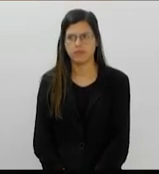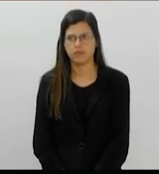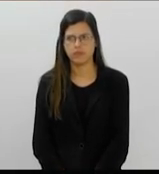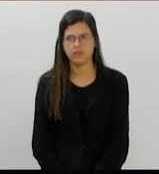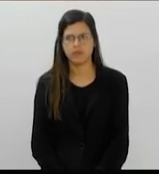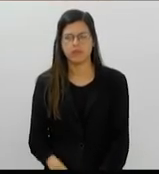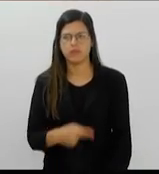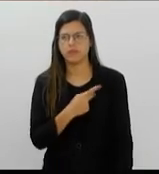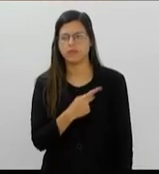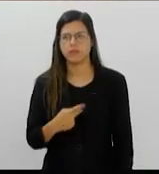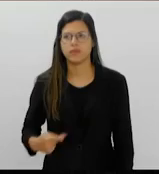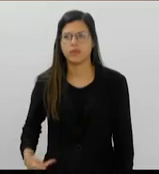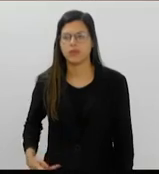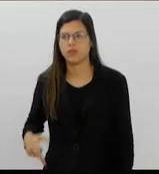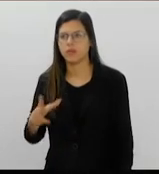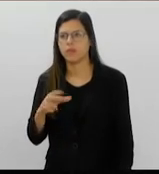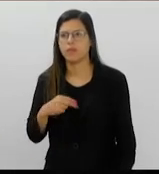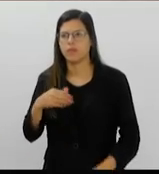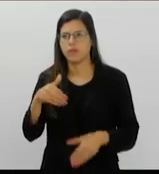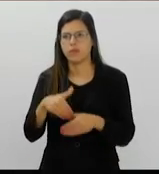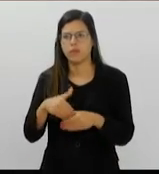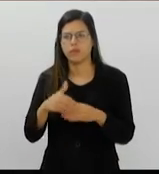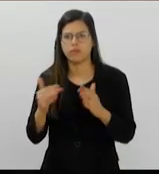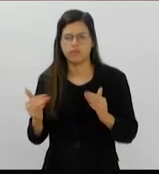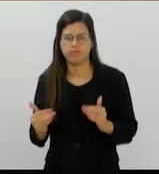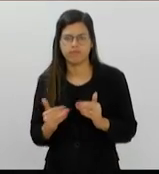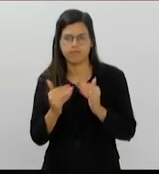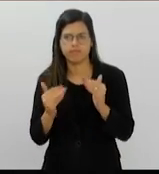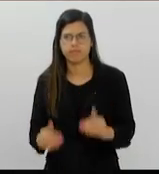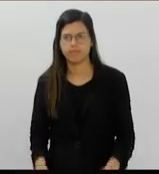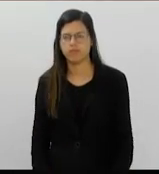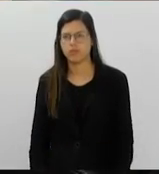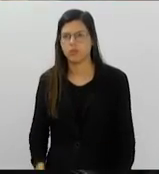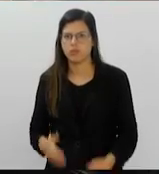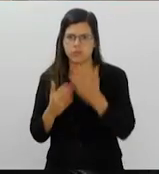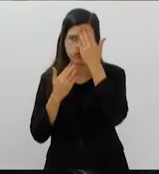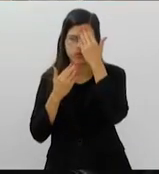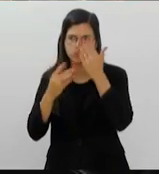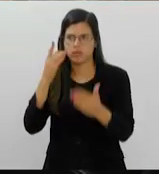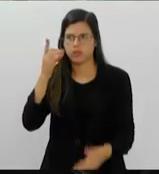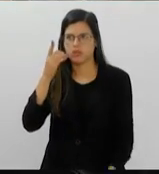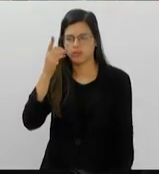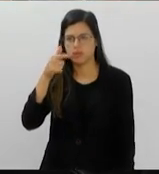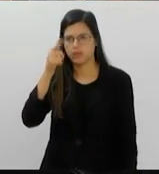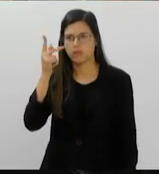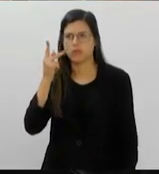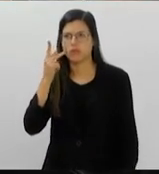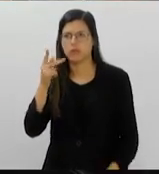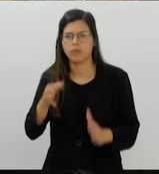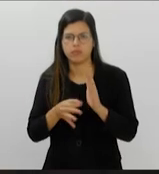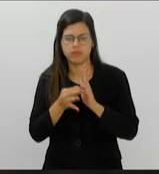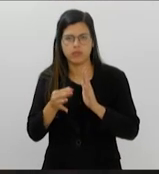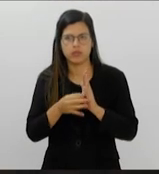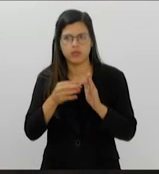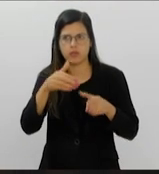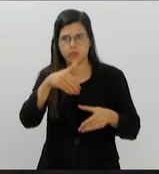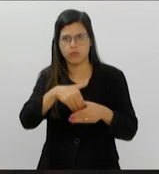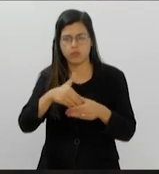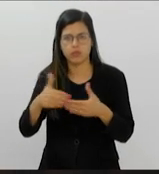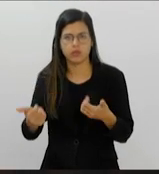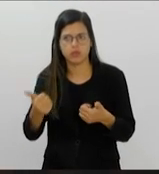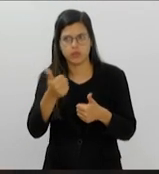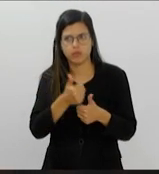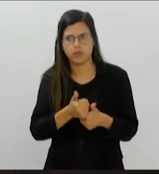Senhor presidente, no mérito, voto favoravelmente. Muito obrigado, deputado Luiz Paulo. Com os pareceres emitidos, em votação, substitutivo